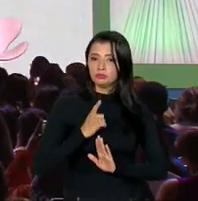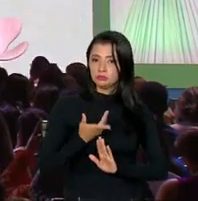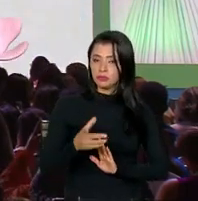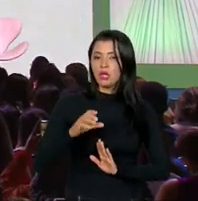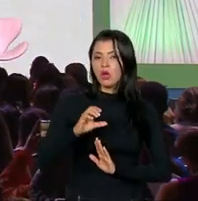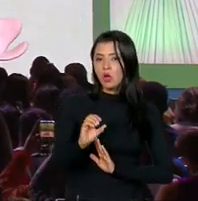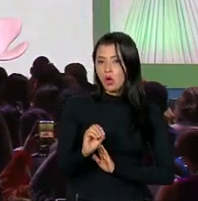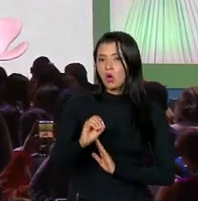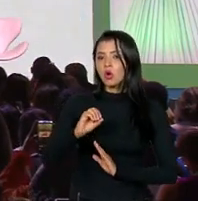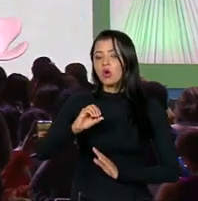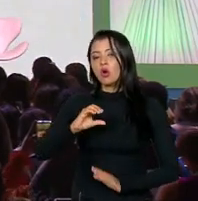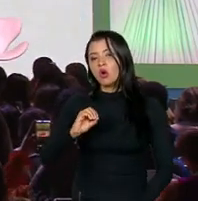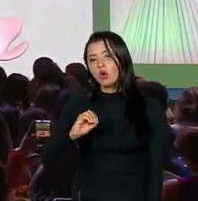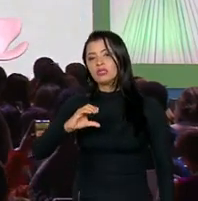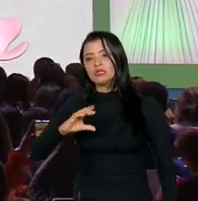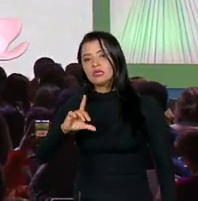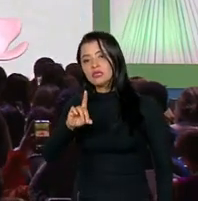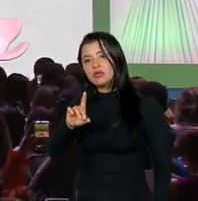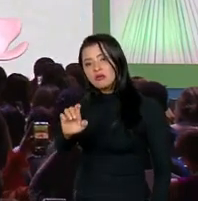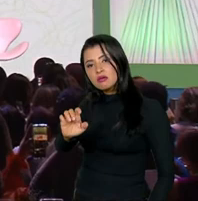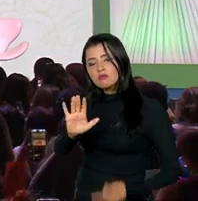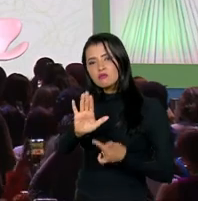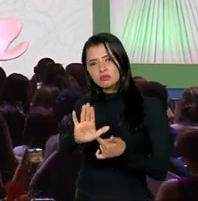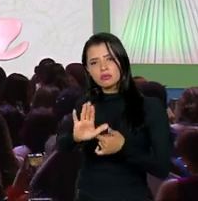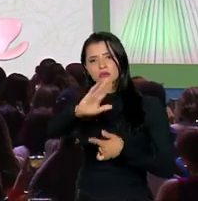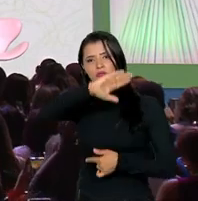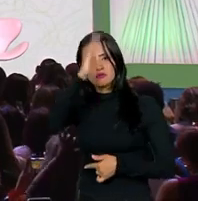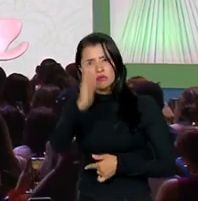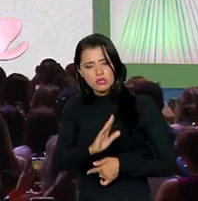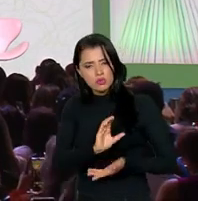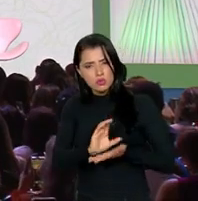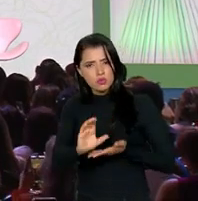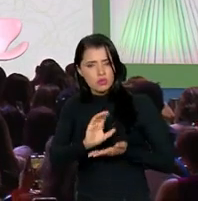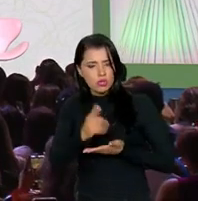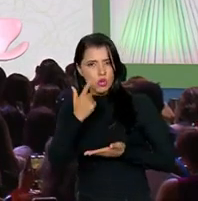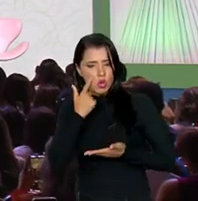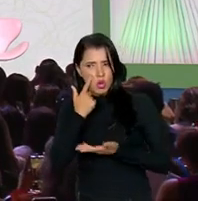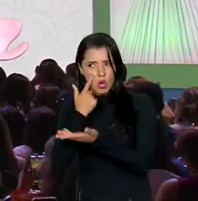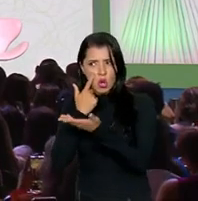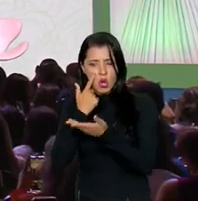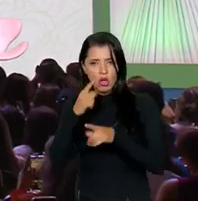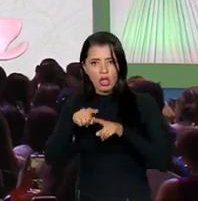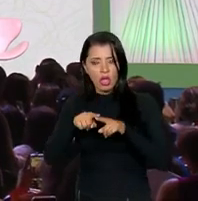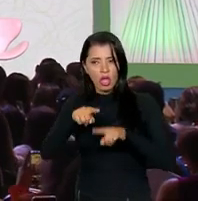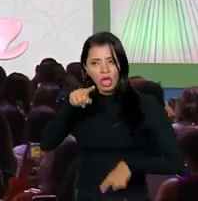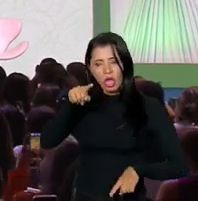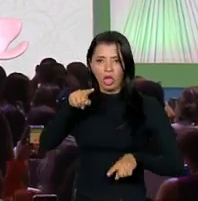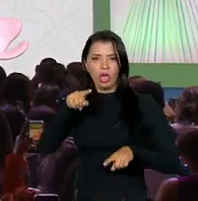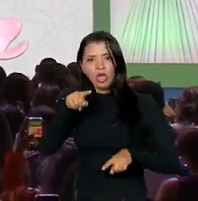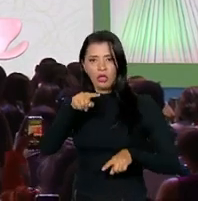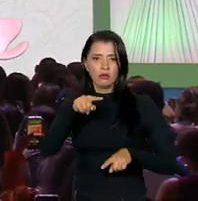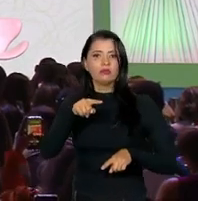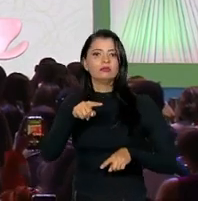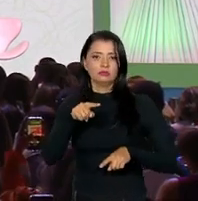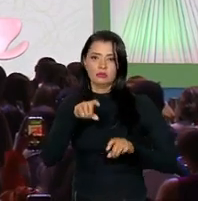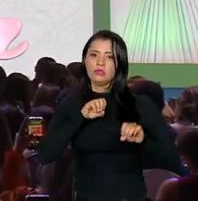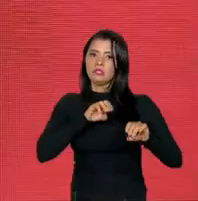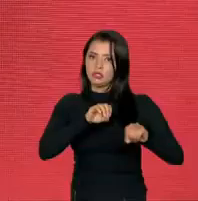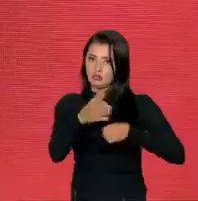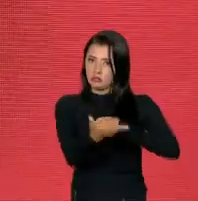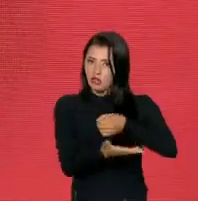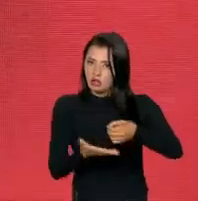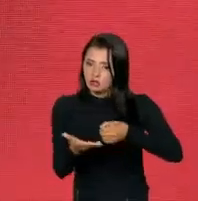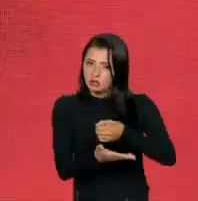da OCDE mostrando que o Brasil investe... Veja as nossas distorções. Nós estamos falando aqui do ensino básico.